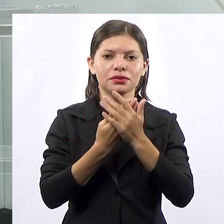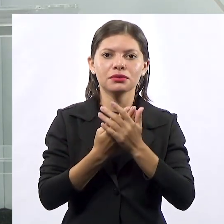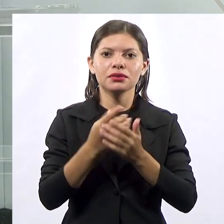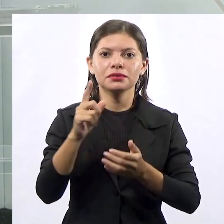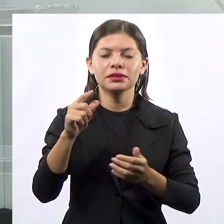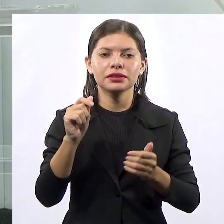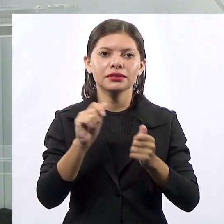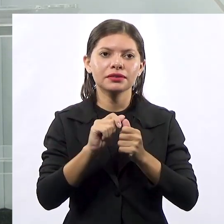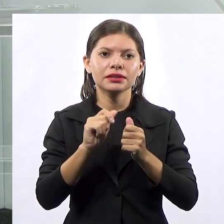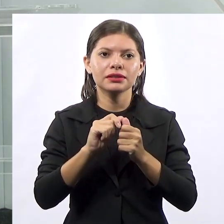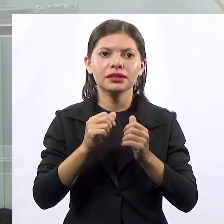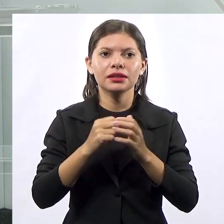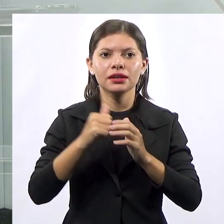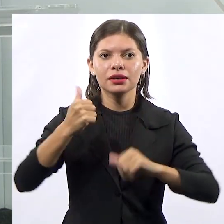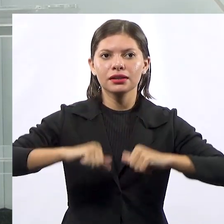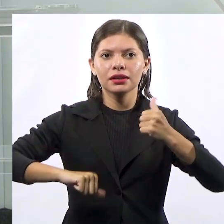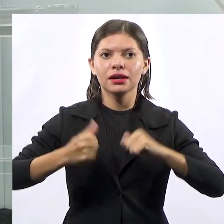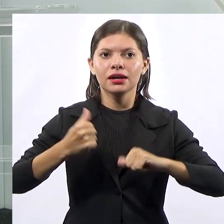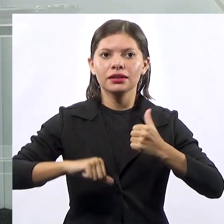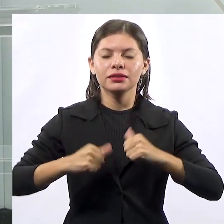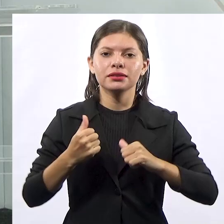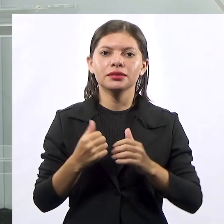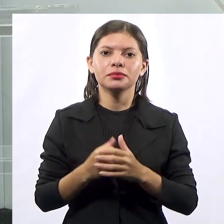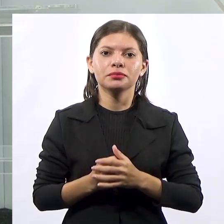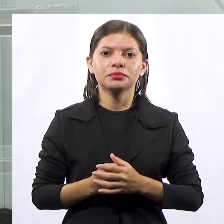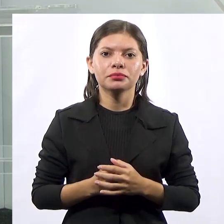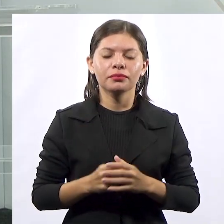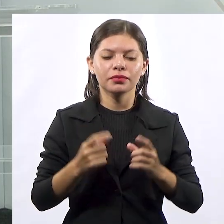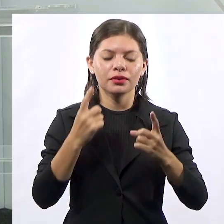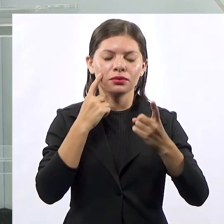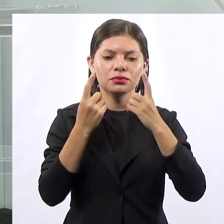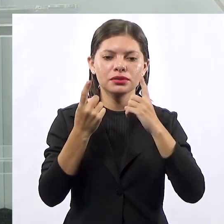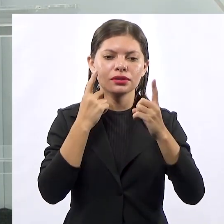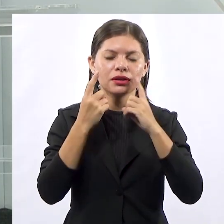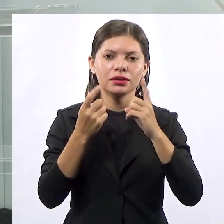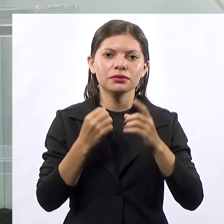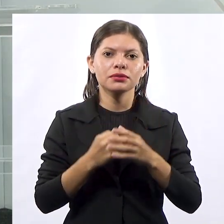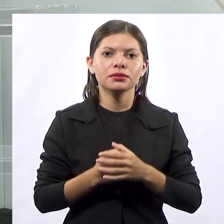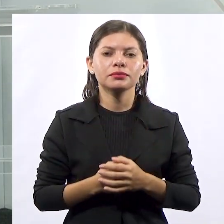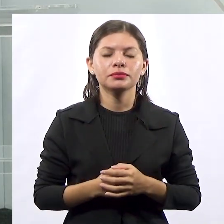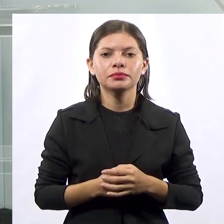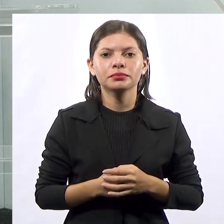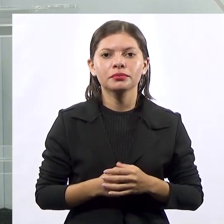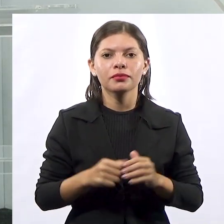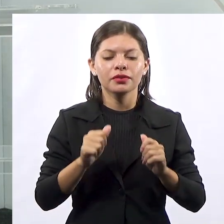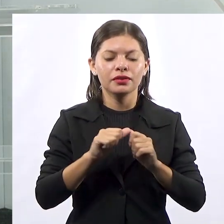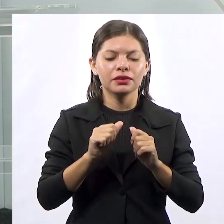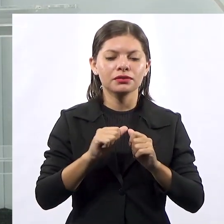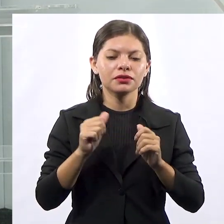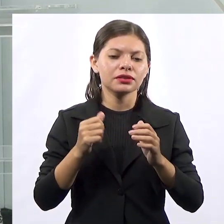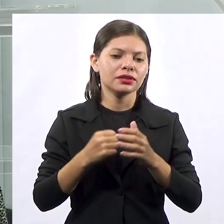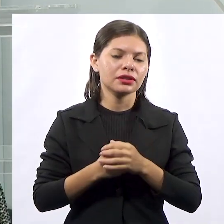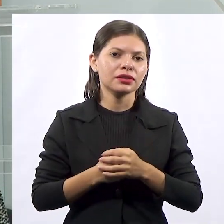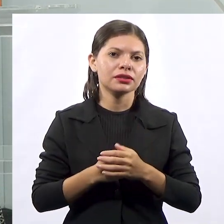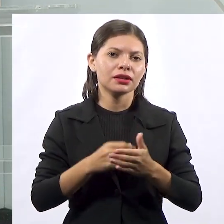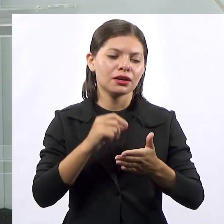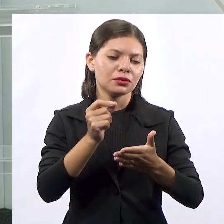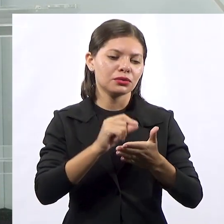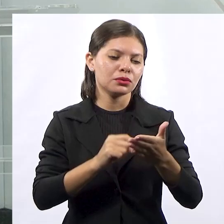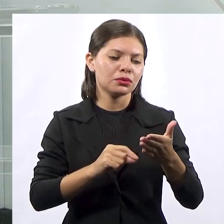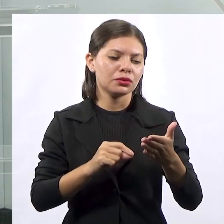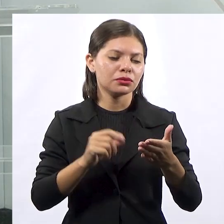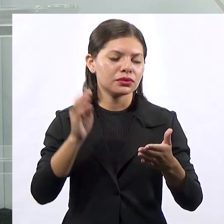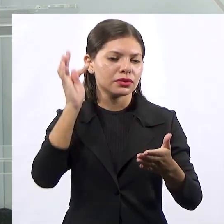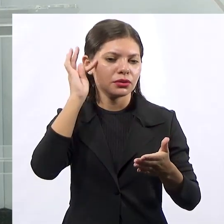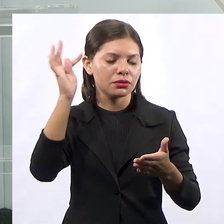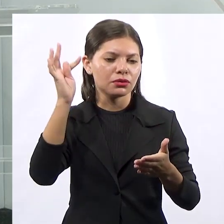vocês fazem análise desses dados que foram construídos, ou seja, vocês trazem autores,